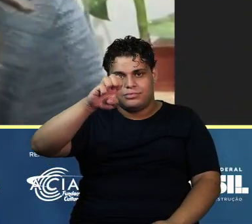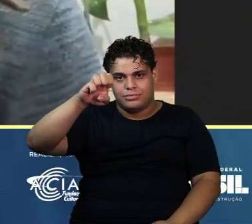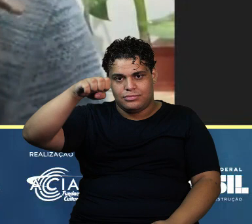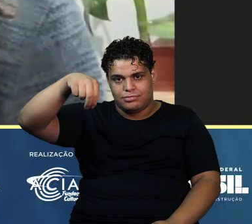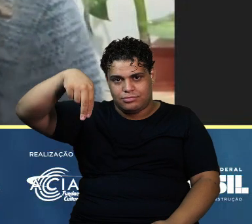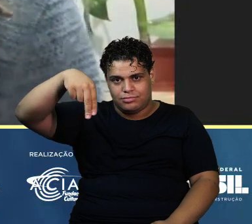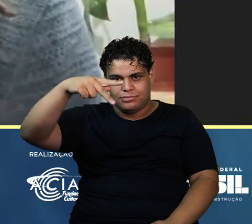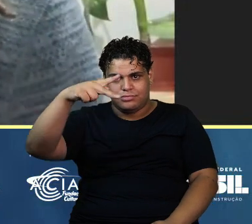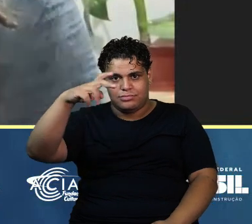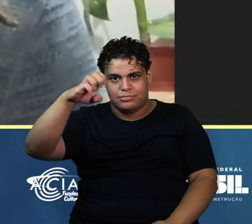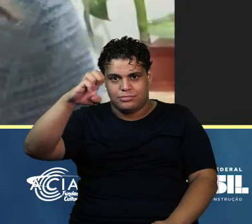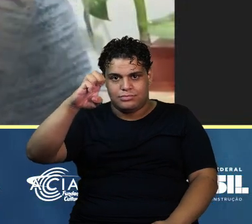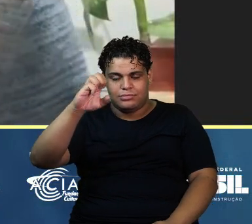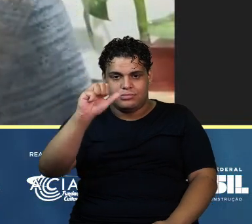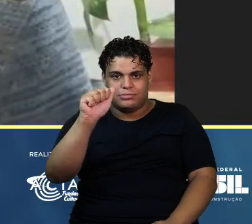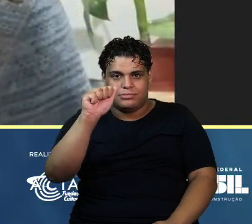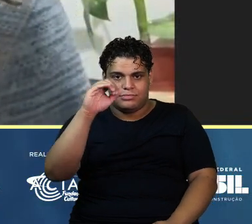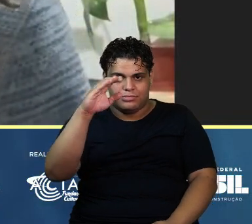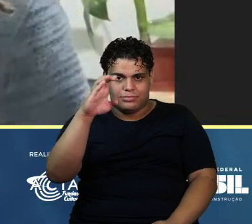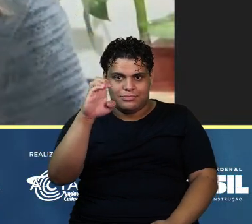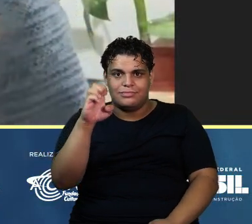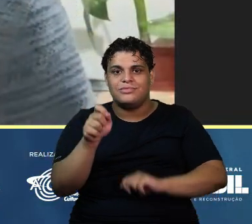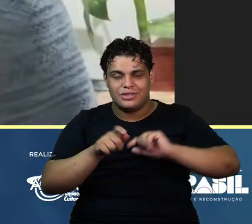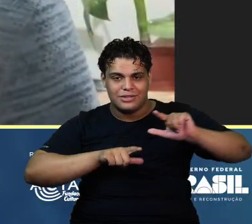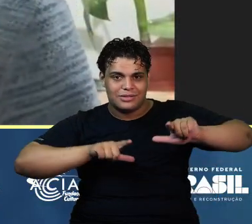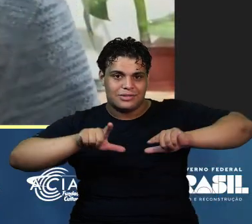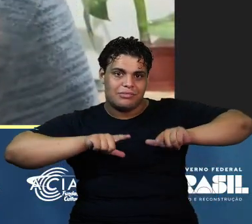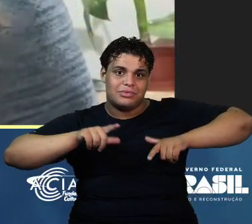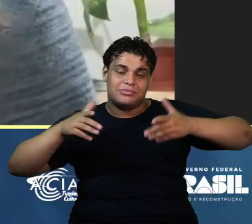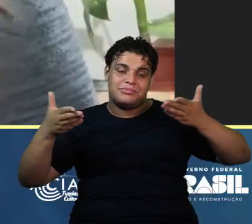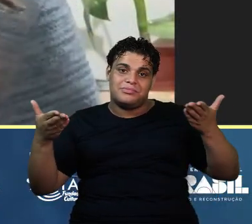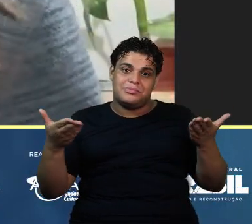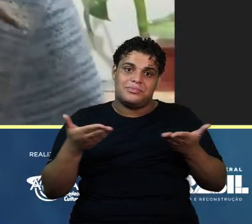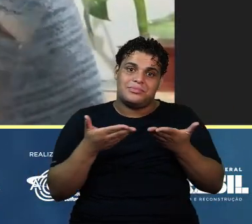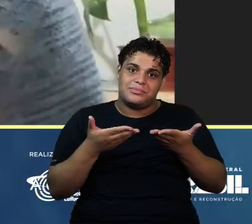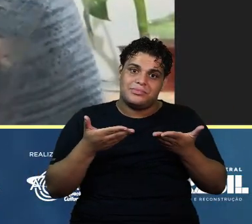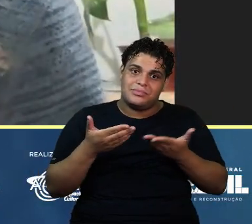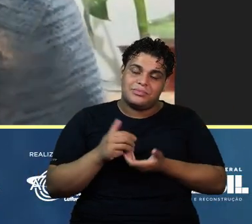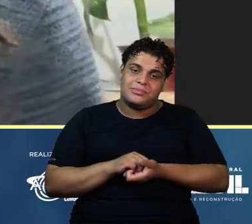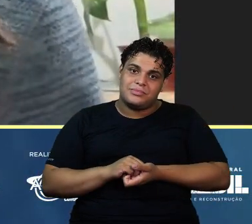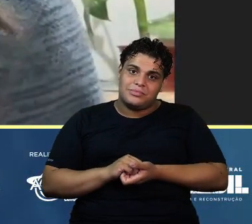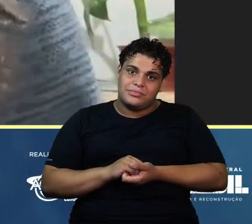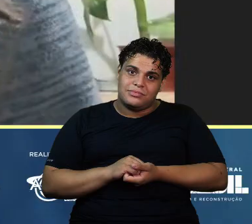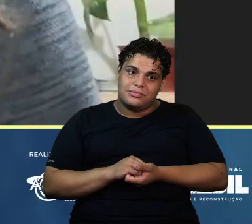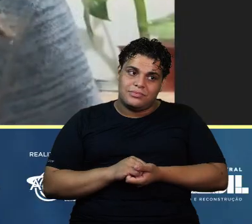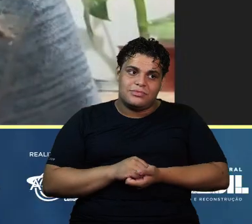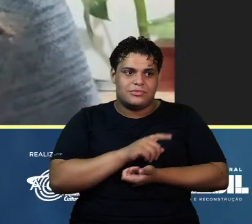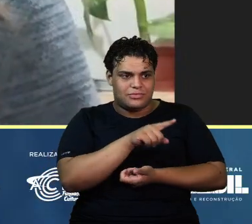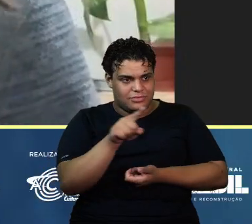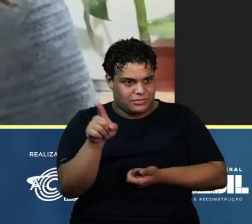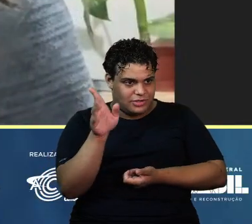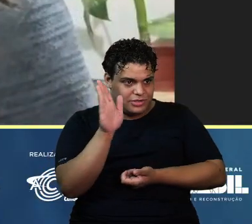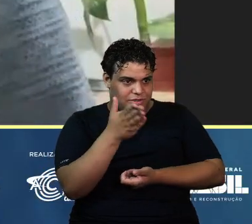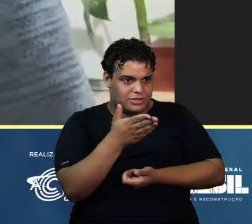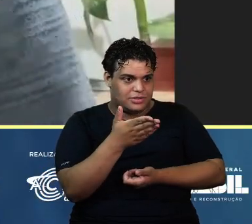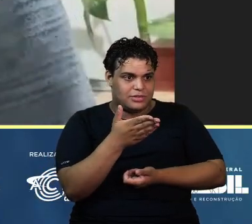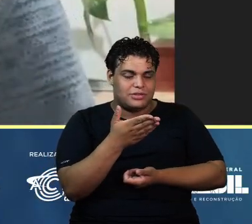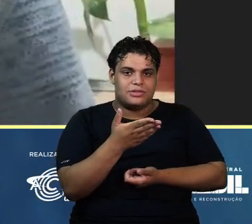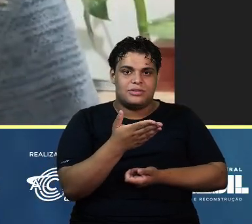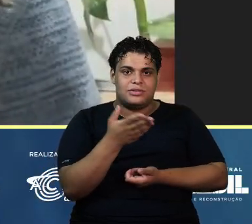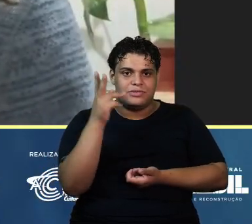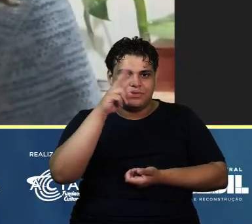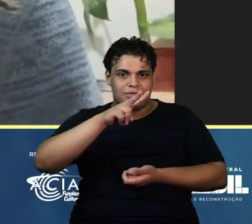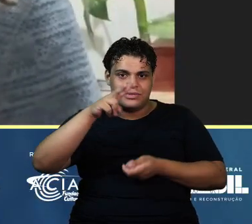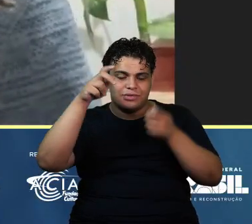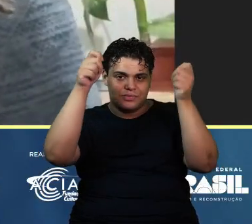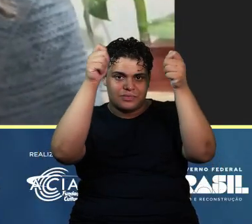Greenpeace esse tipo de trabalho, né? Então, muito provavelmente vocês já devem ter visto as intervenções